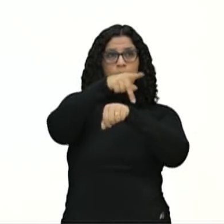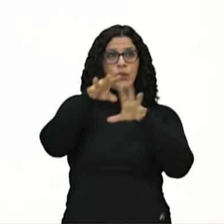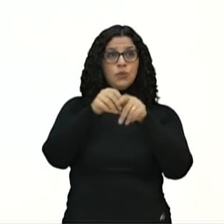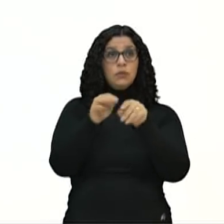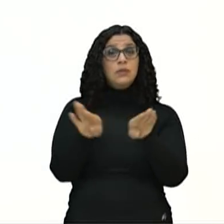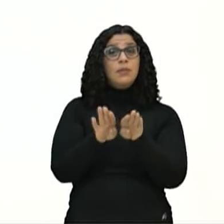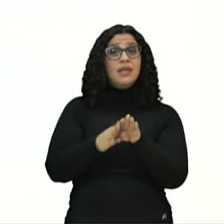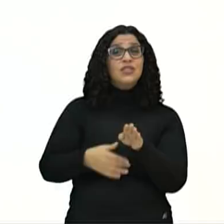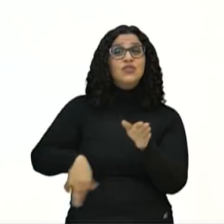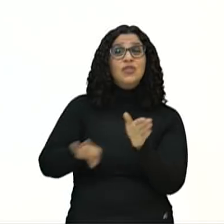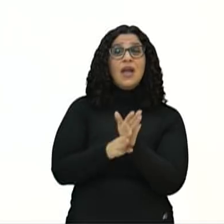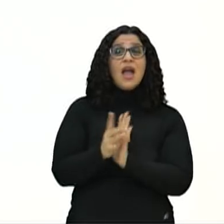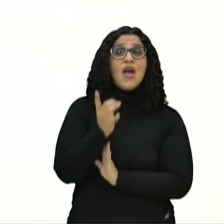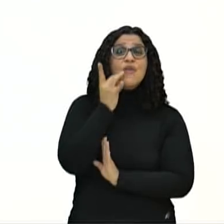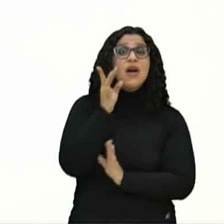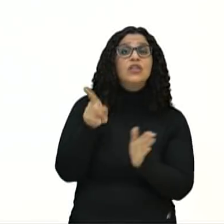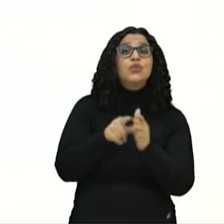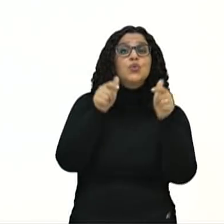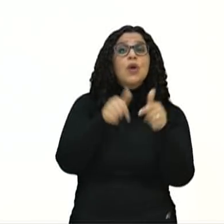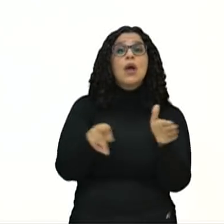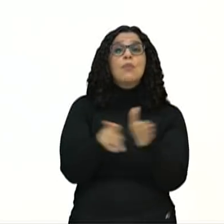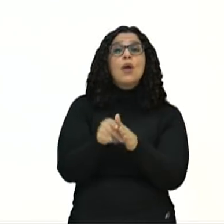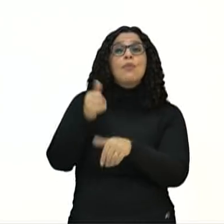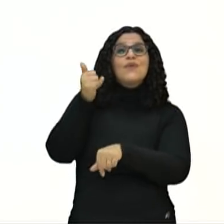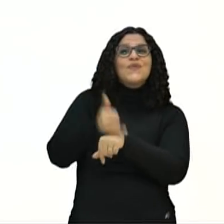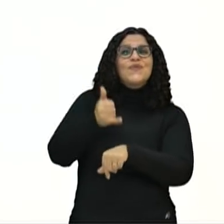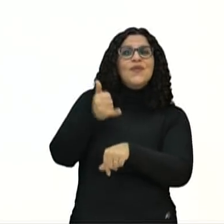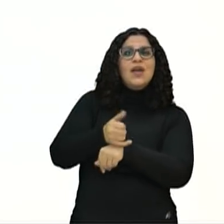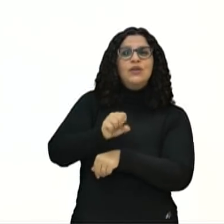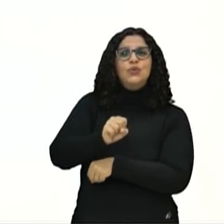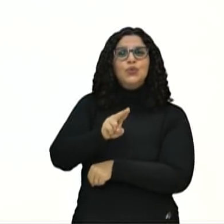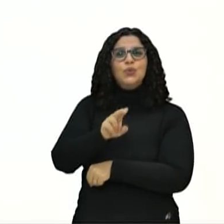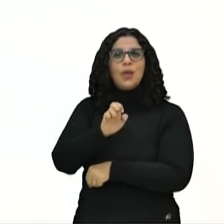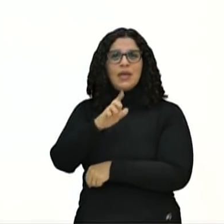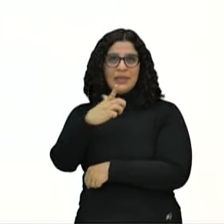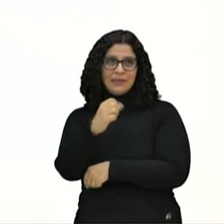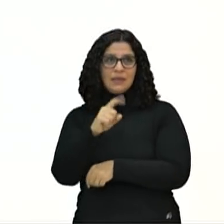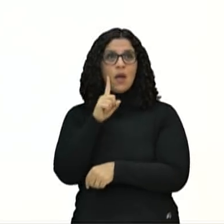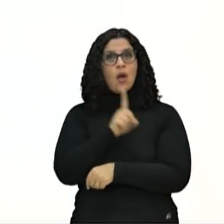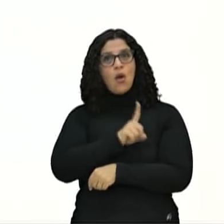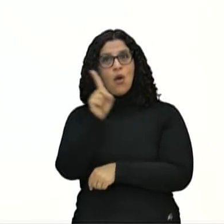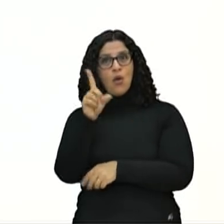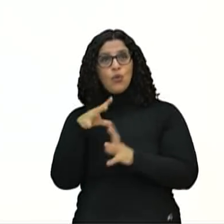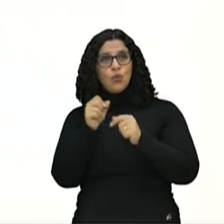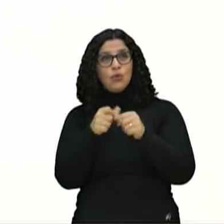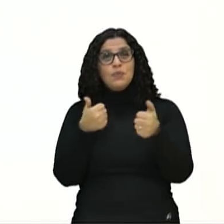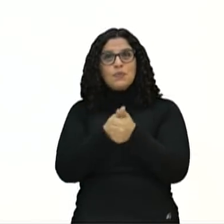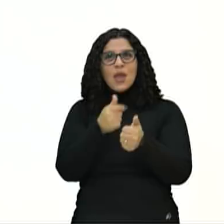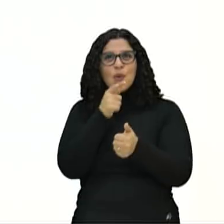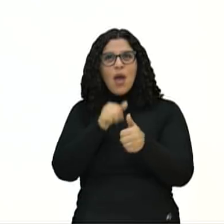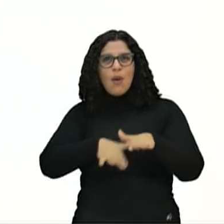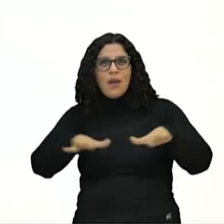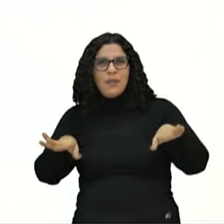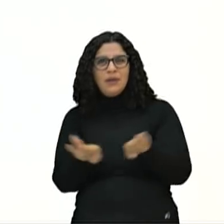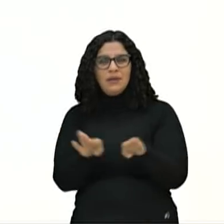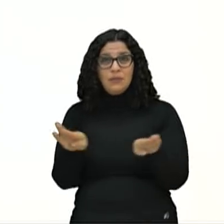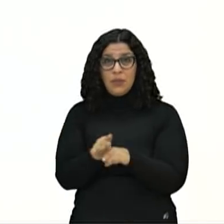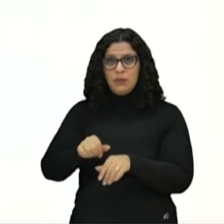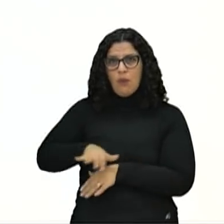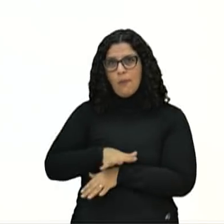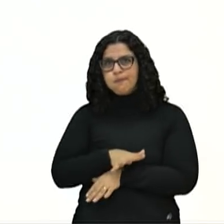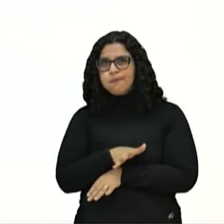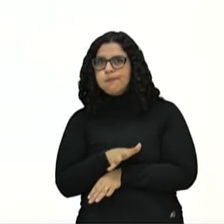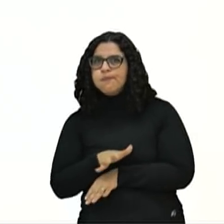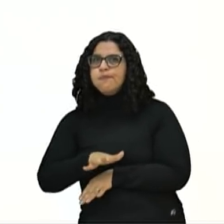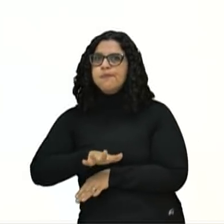facilitar o acesso às reservas de ferro da Suécia. Todos aí na Escandinávia. Então, a ocupação da Dinamarca e da Noruega para